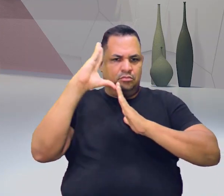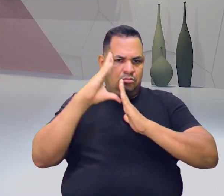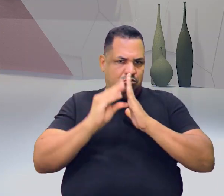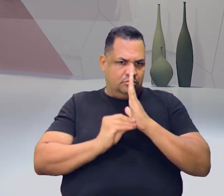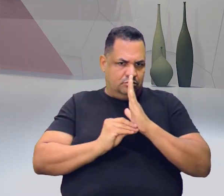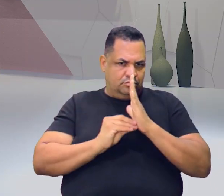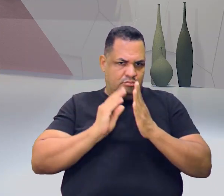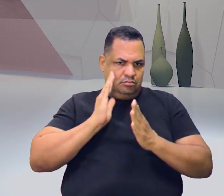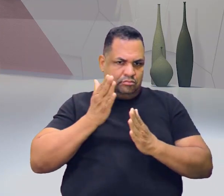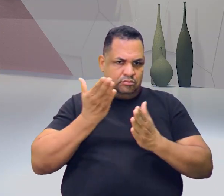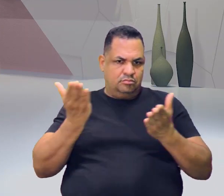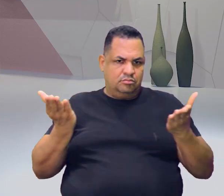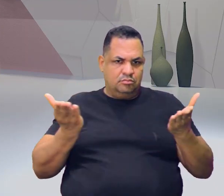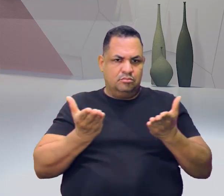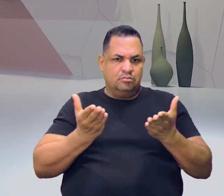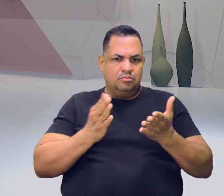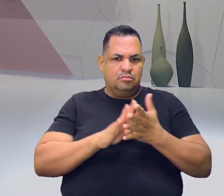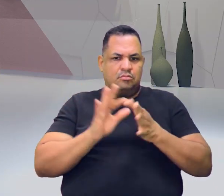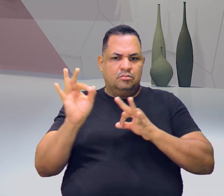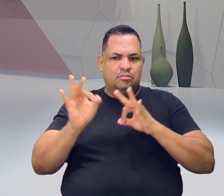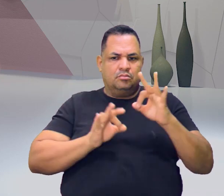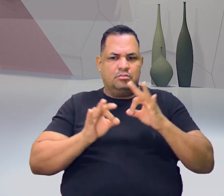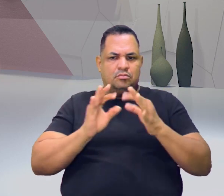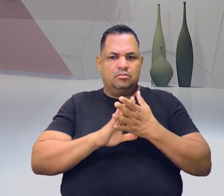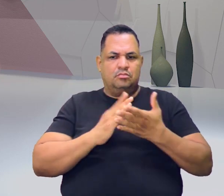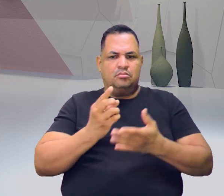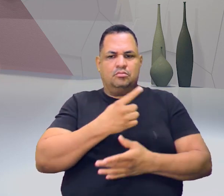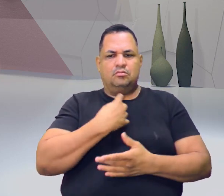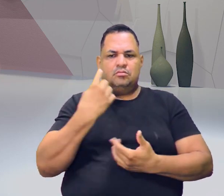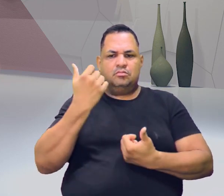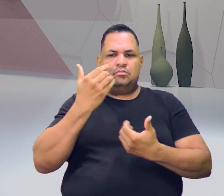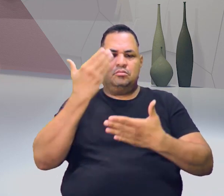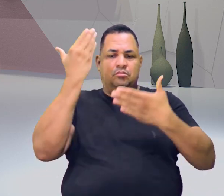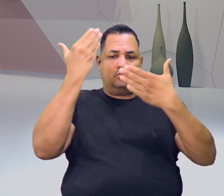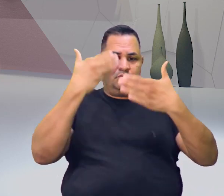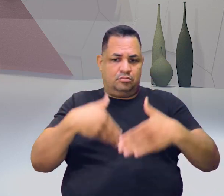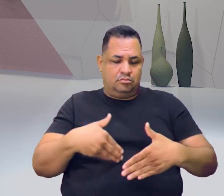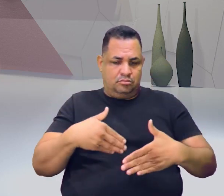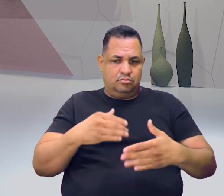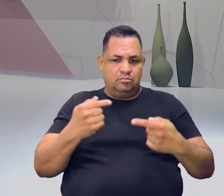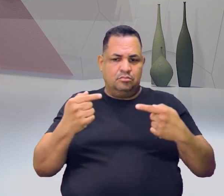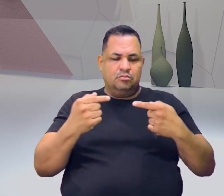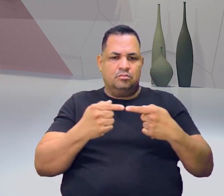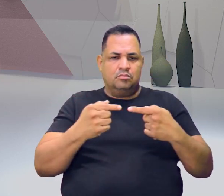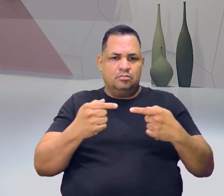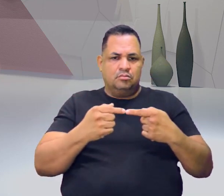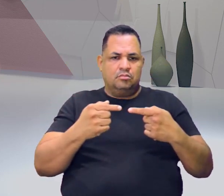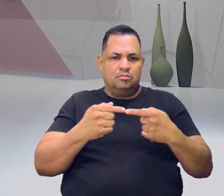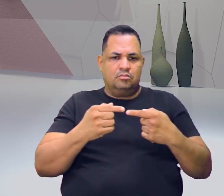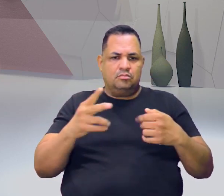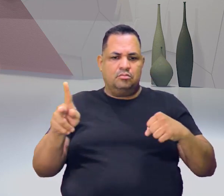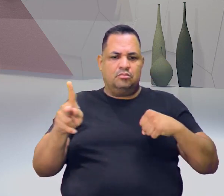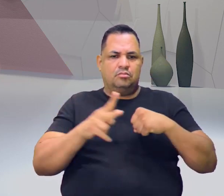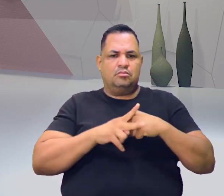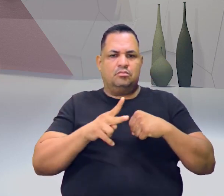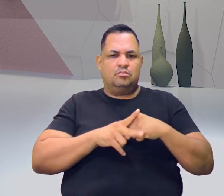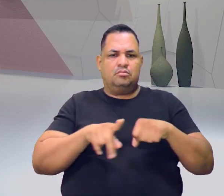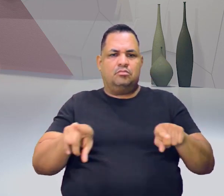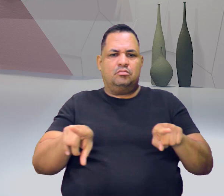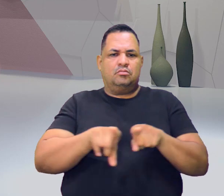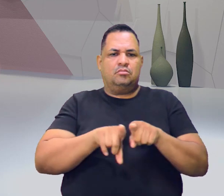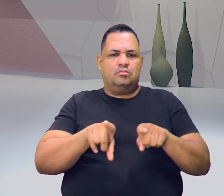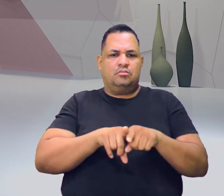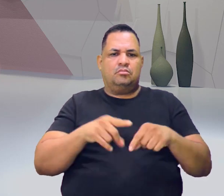conteúdo já está programado para a nossa avaliação. Concordância, tanto a concordância verbal quanto